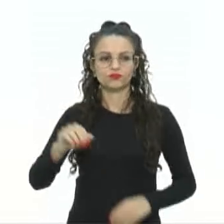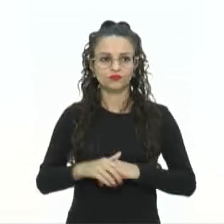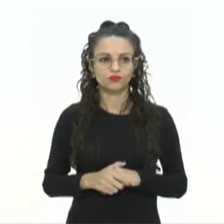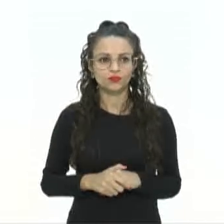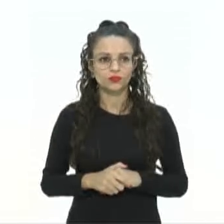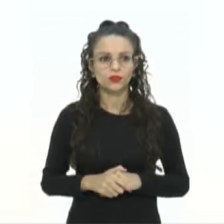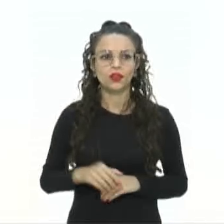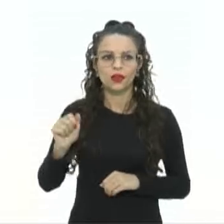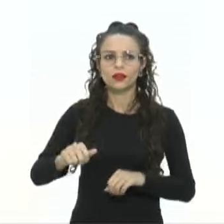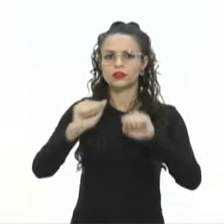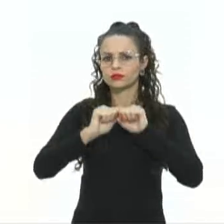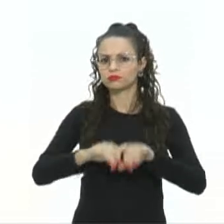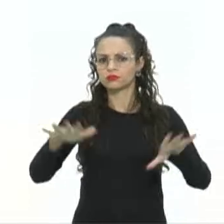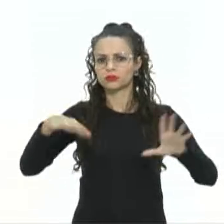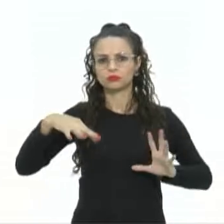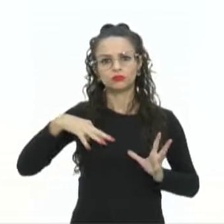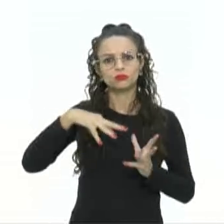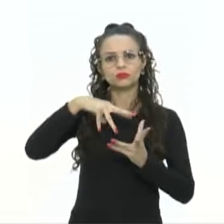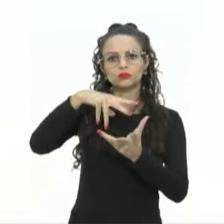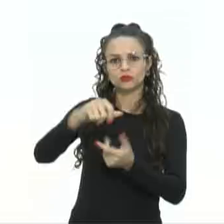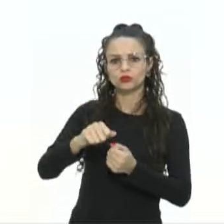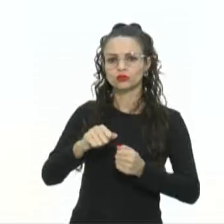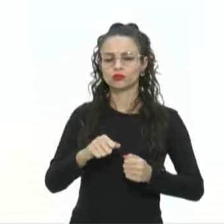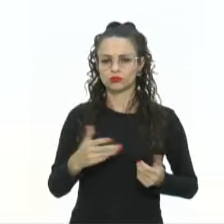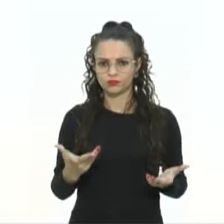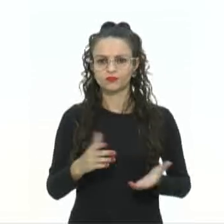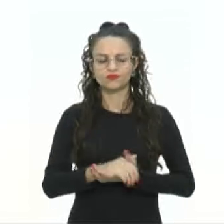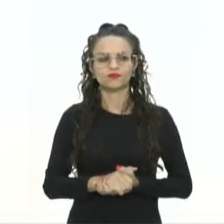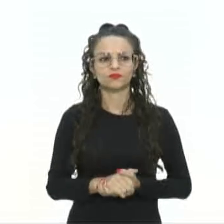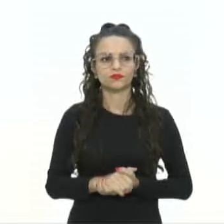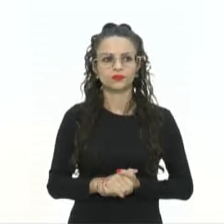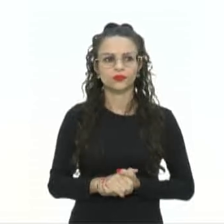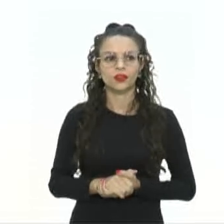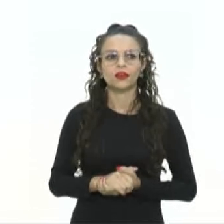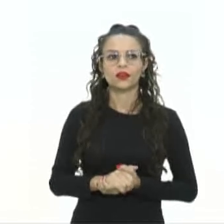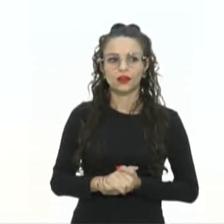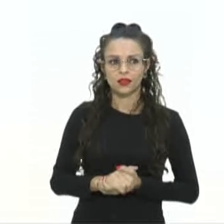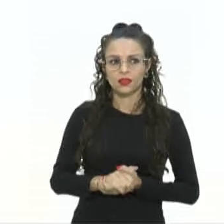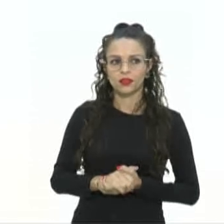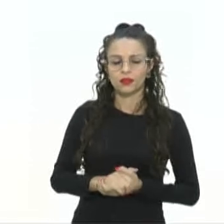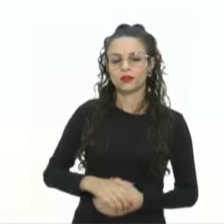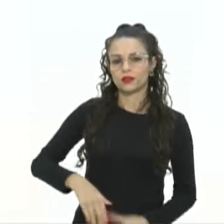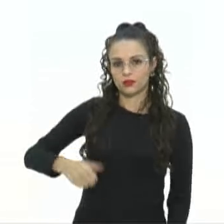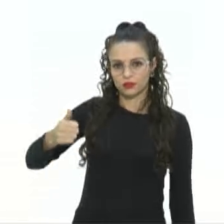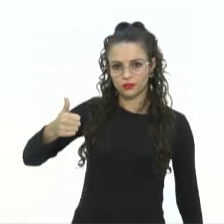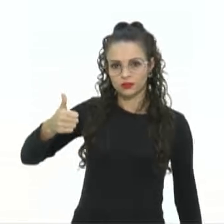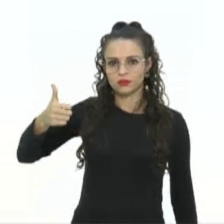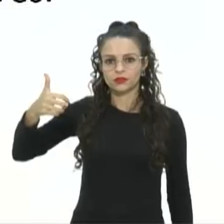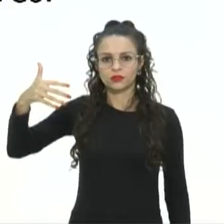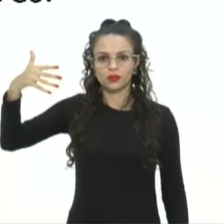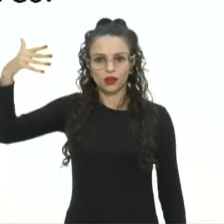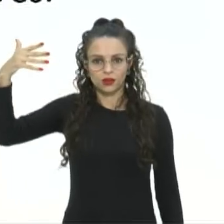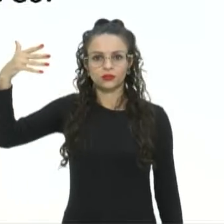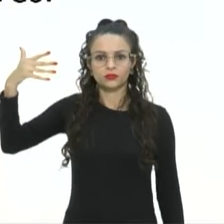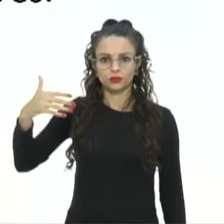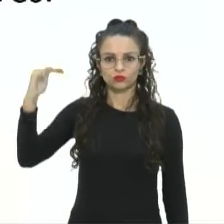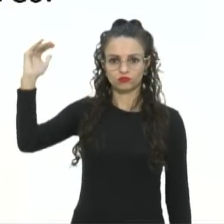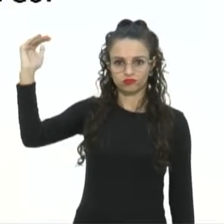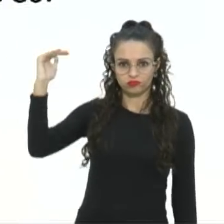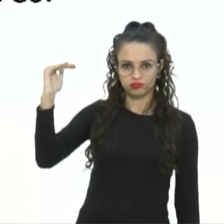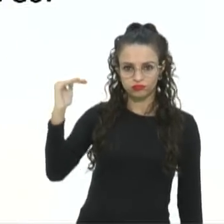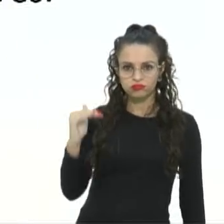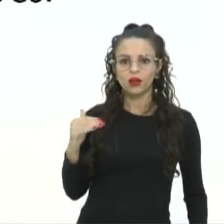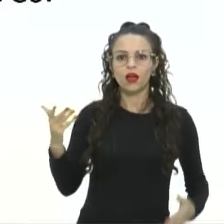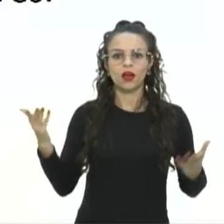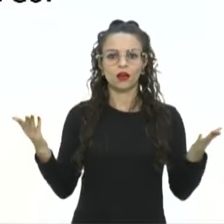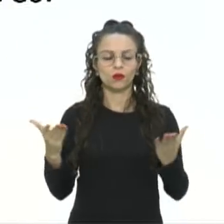regionais, espalhadas pelos países e pelo mundo. Nesta sequência de escala hierárquica, nós vamos continuando.